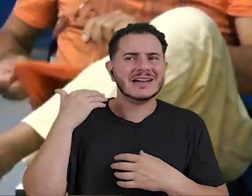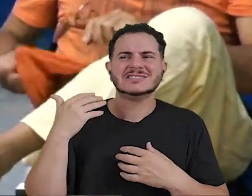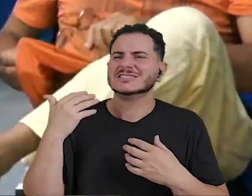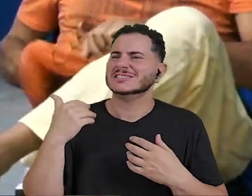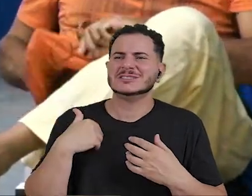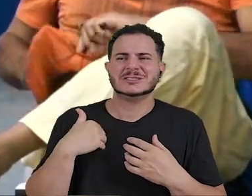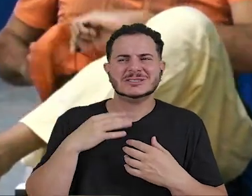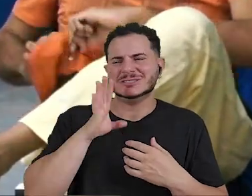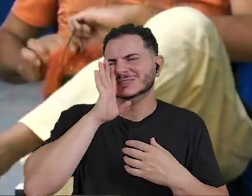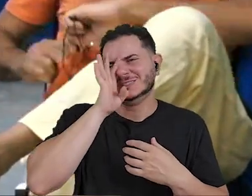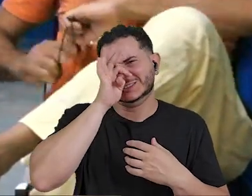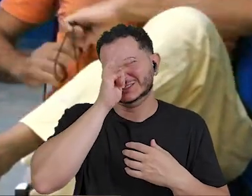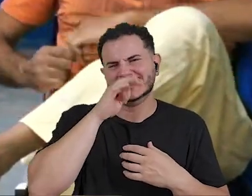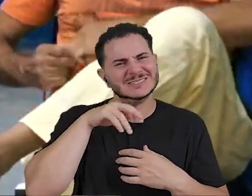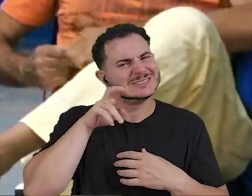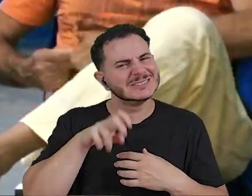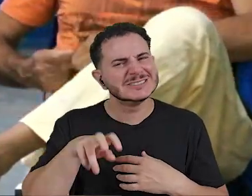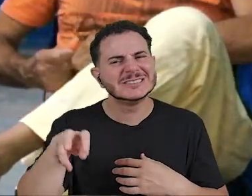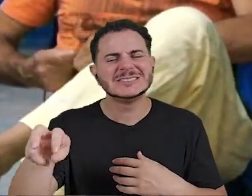Aperreava tanto.